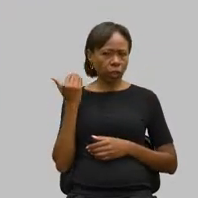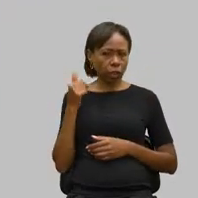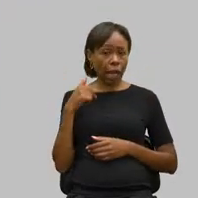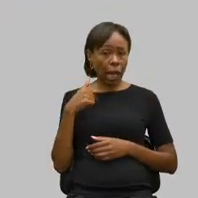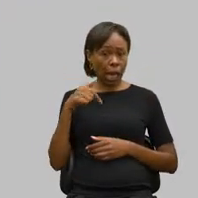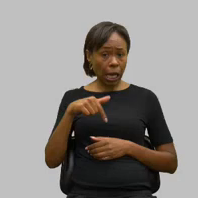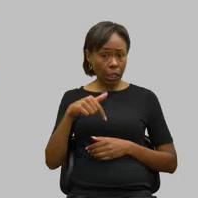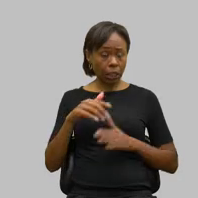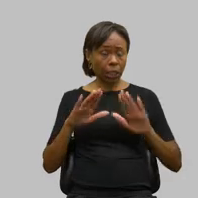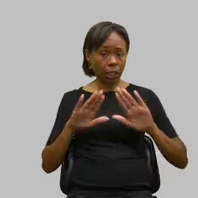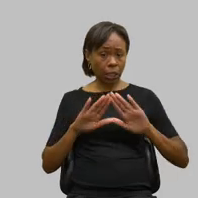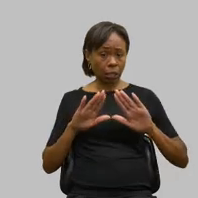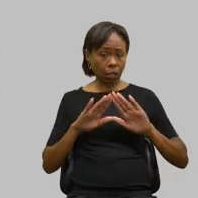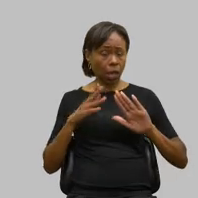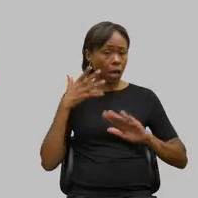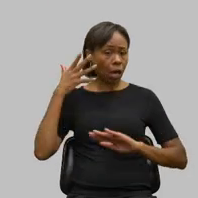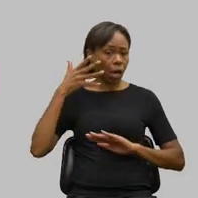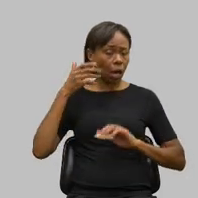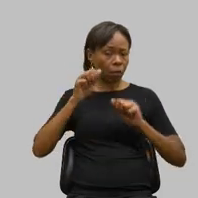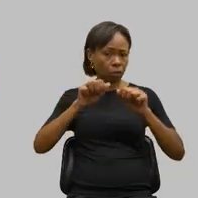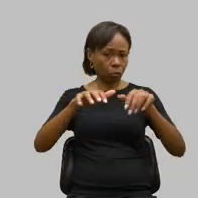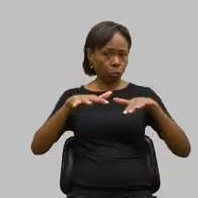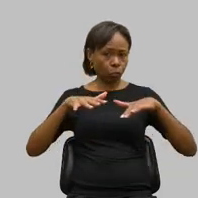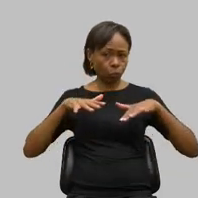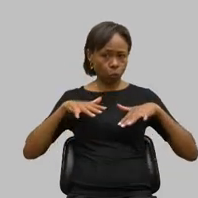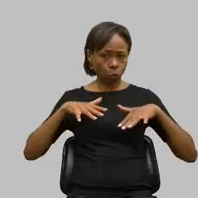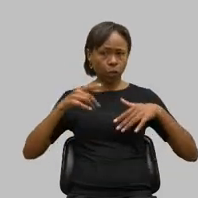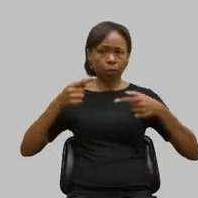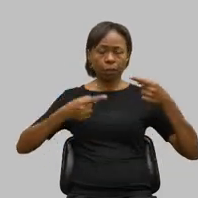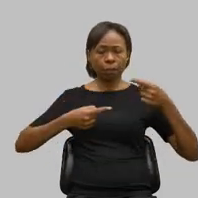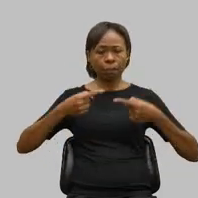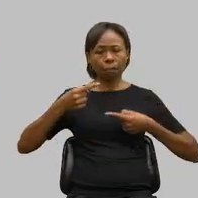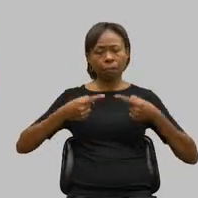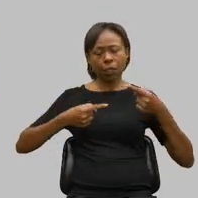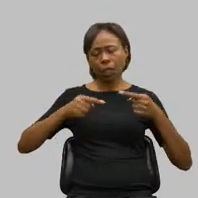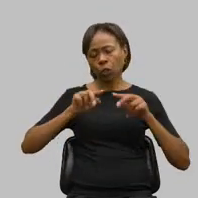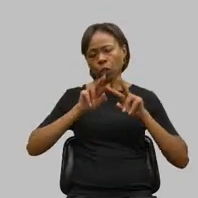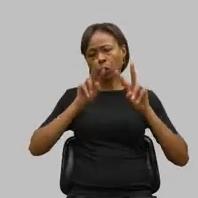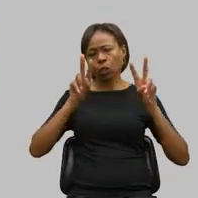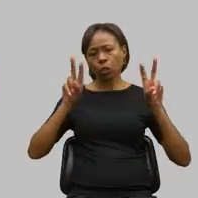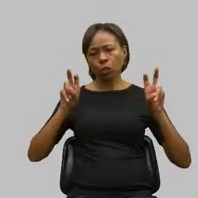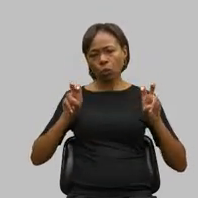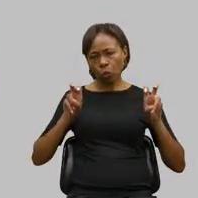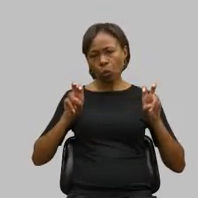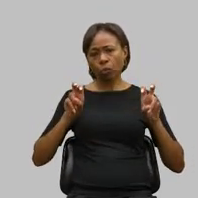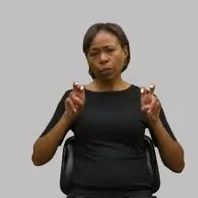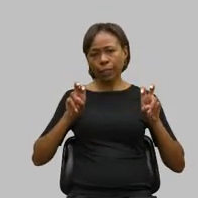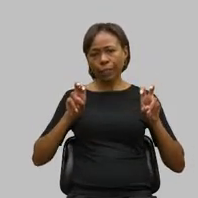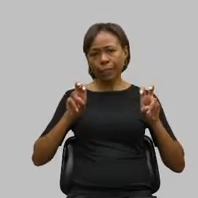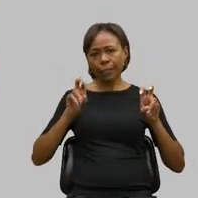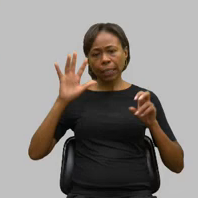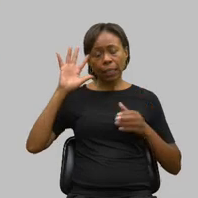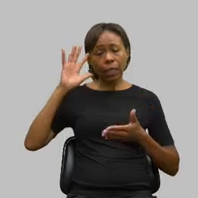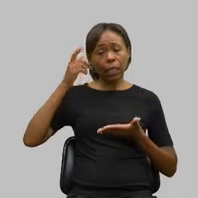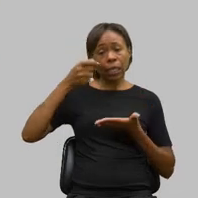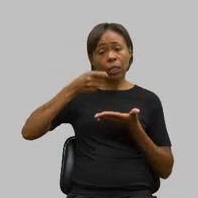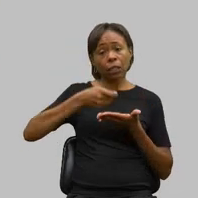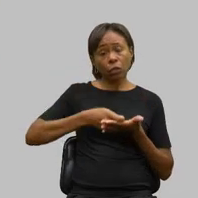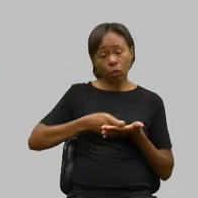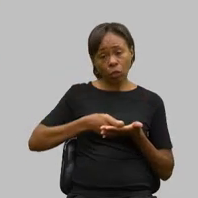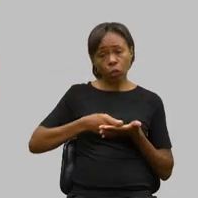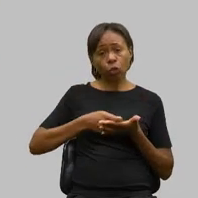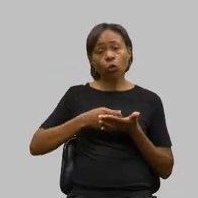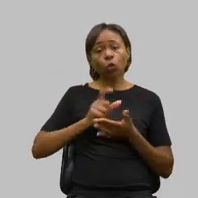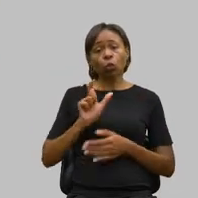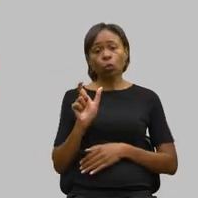casa uma audiência pública para debater sobre as questões das rescisões unilaterais dos planos de